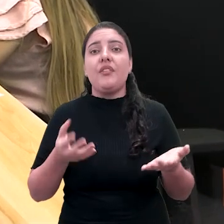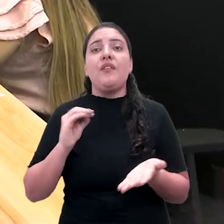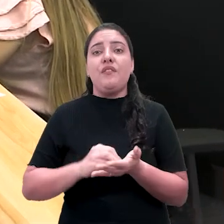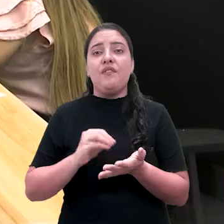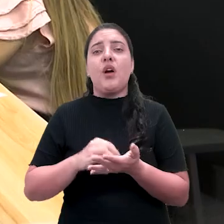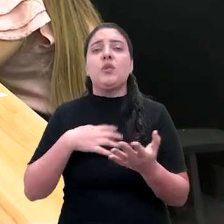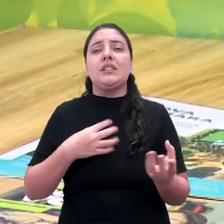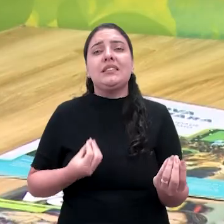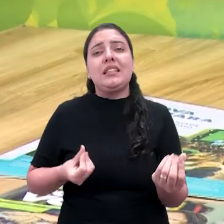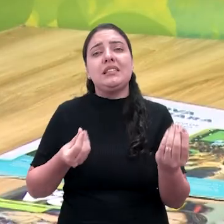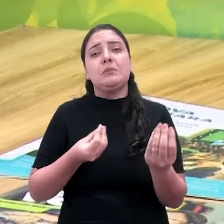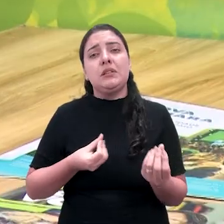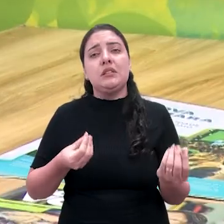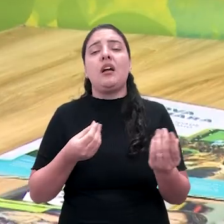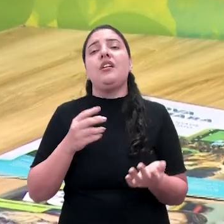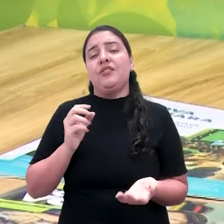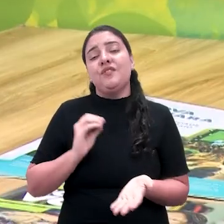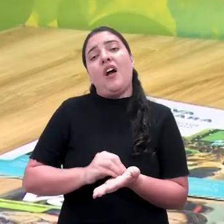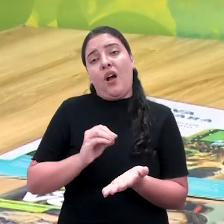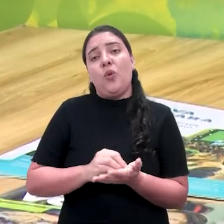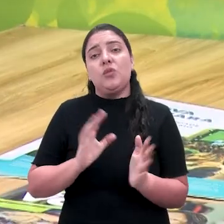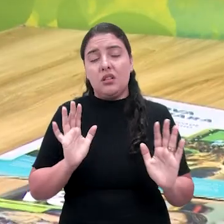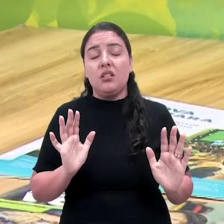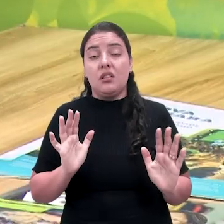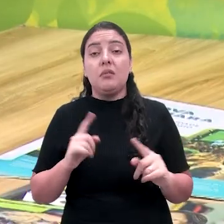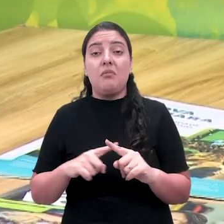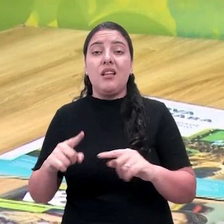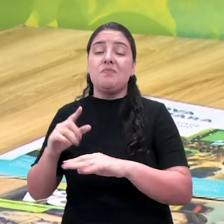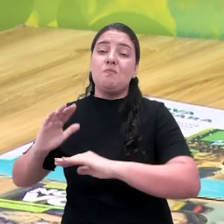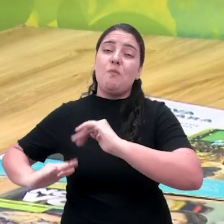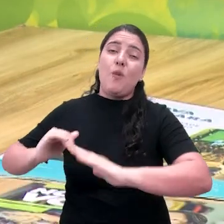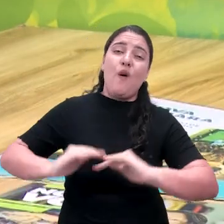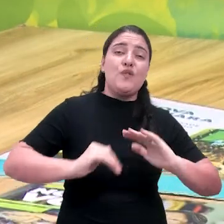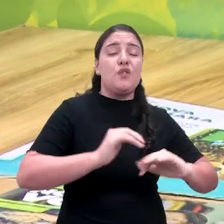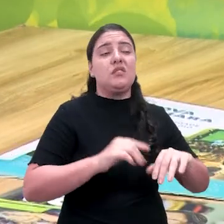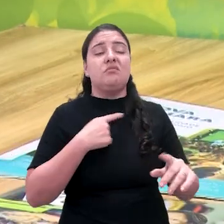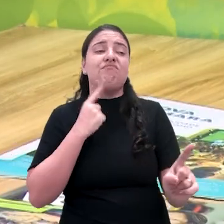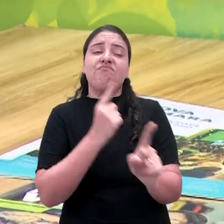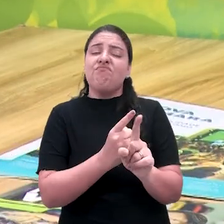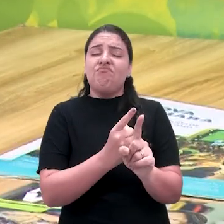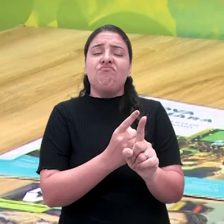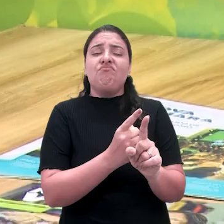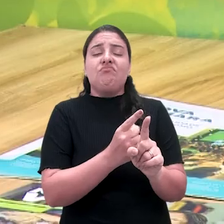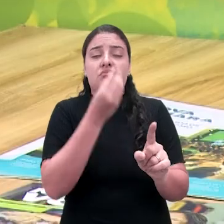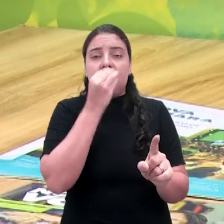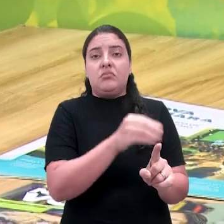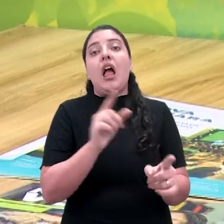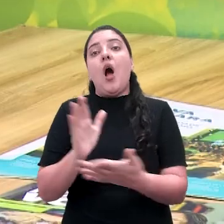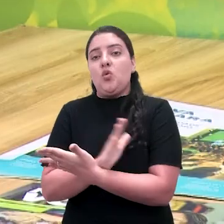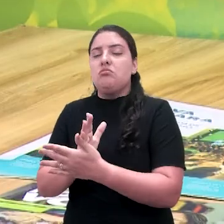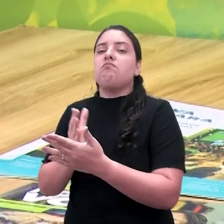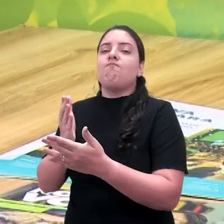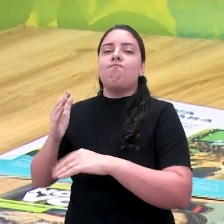da sensibilidade, Total. né? Mas aí a gente encontra esses profissionais assim, mas a gente também encontra profissionais que são acolhedores,